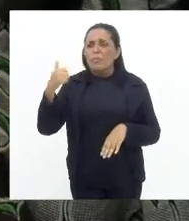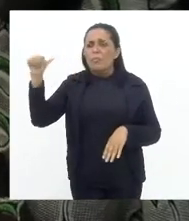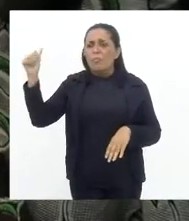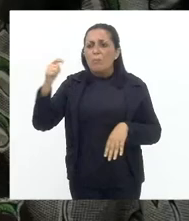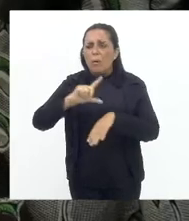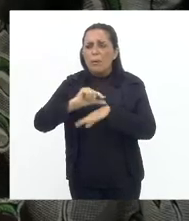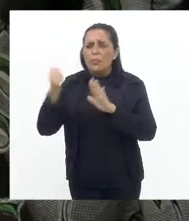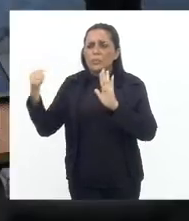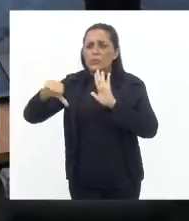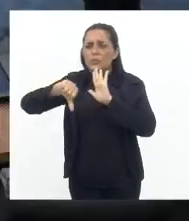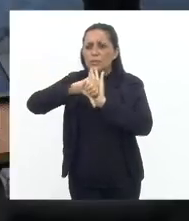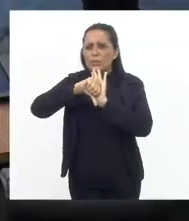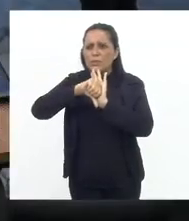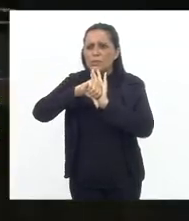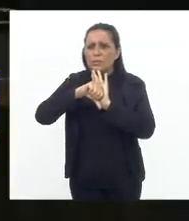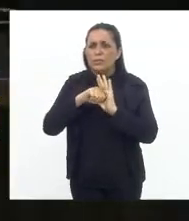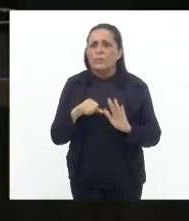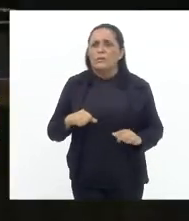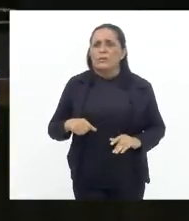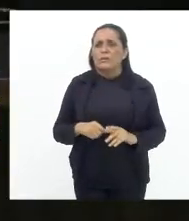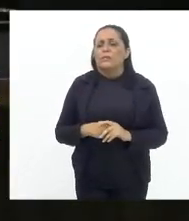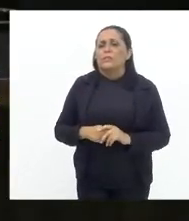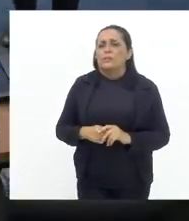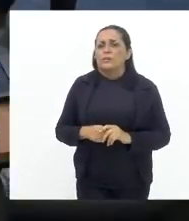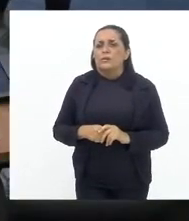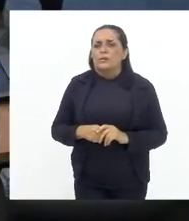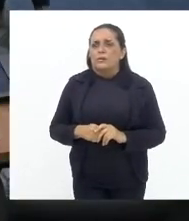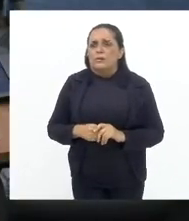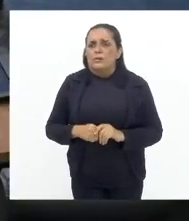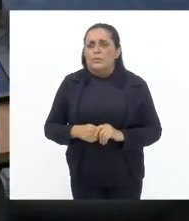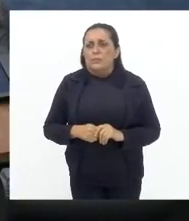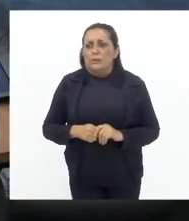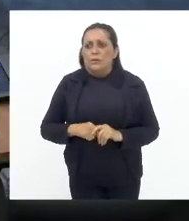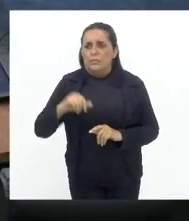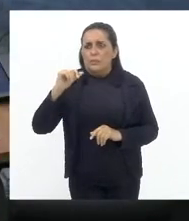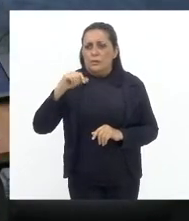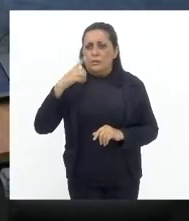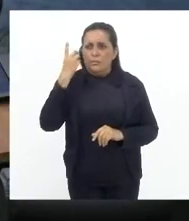do Estado do Rio de Janeiro por favor